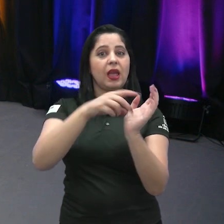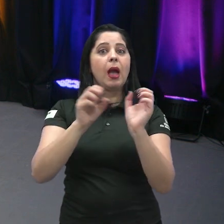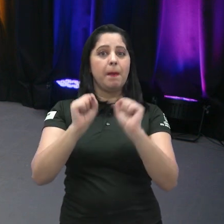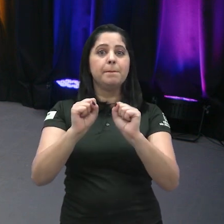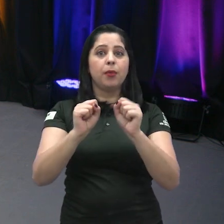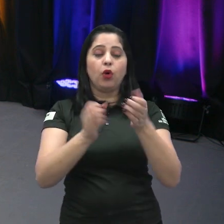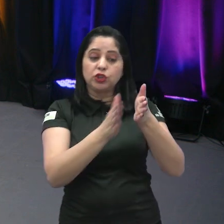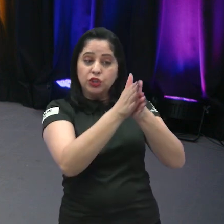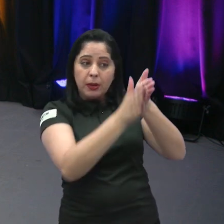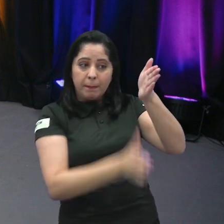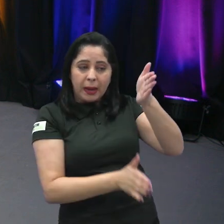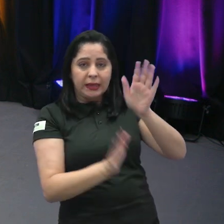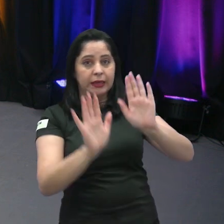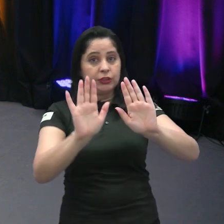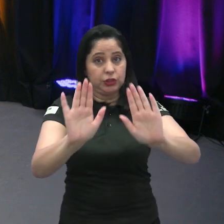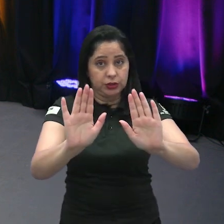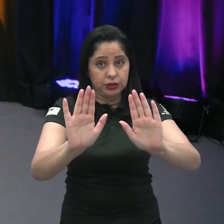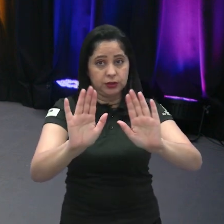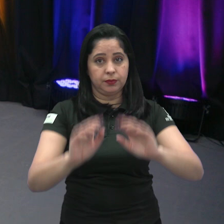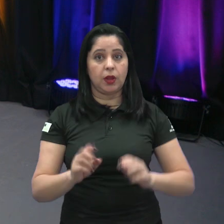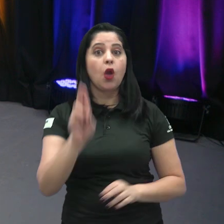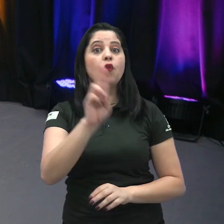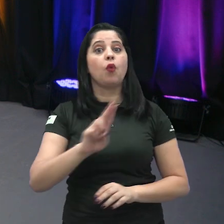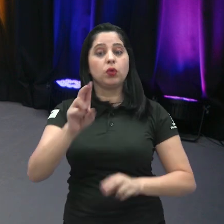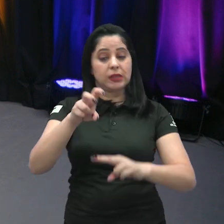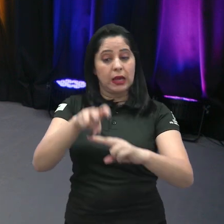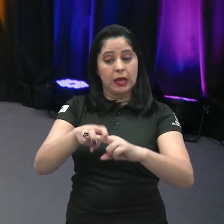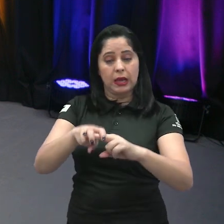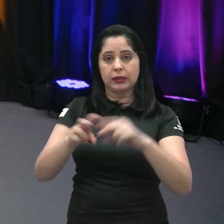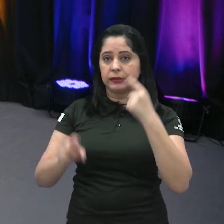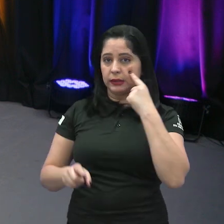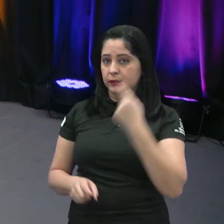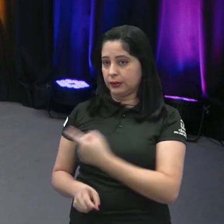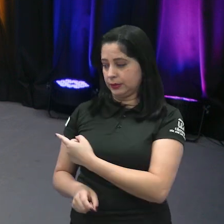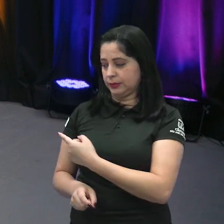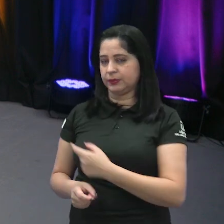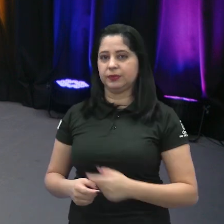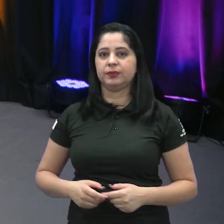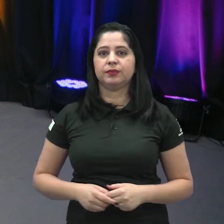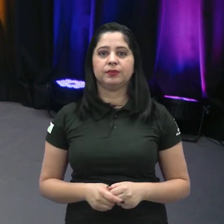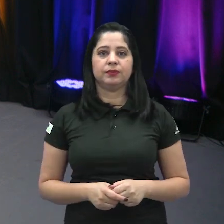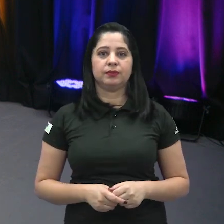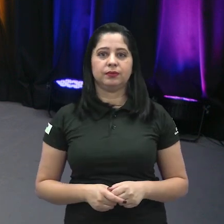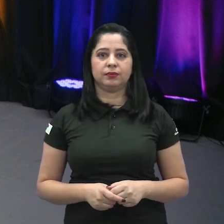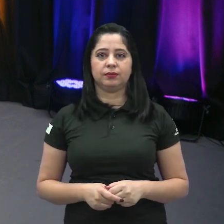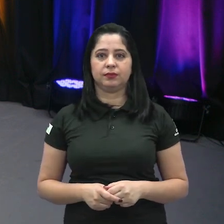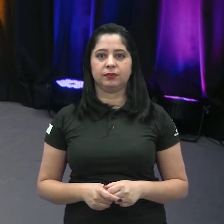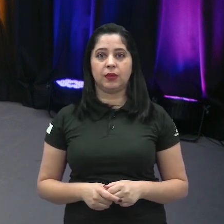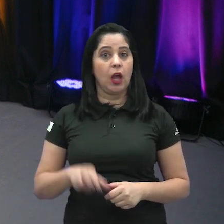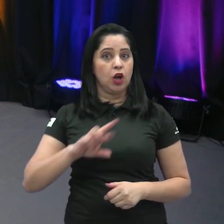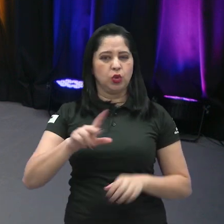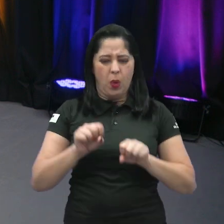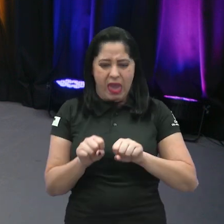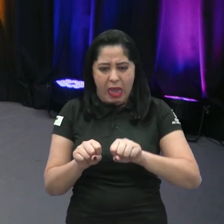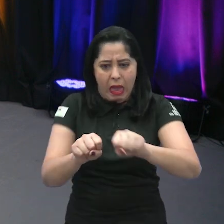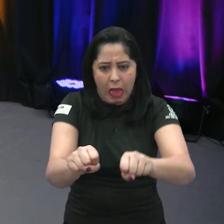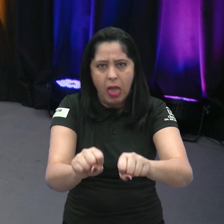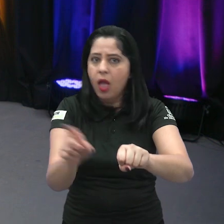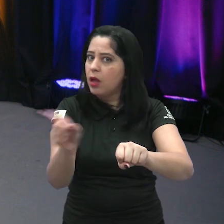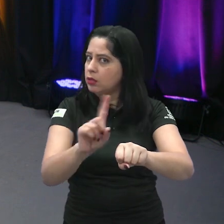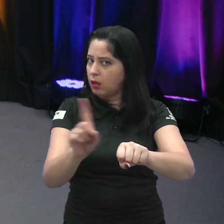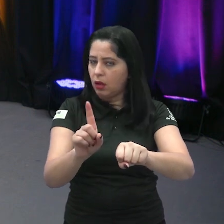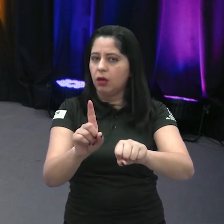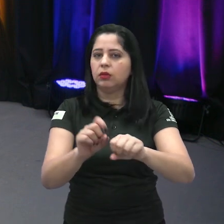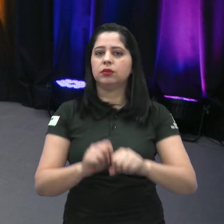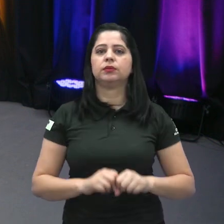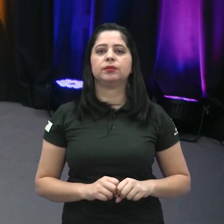quiser fazer de frente com uma parede, é até melhor, tá? Eu vou usar a cadeira aqui. Nós vamos apoiar, não é a intenção empurrar a cadeira,